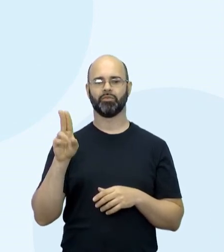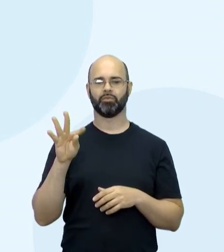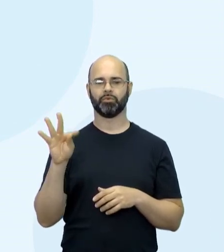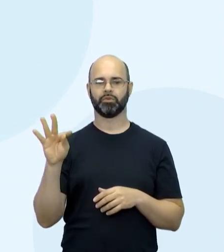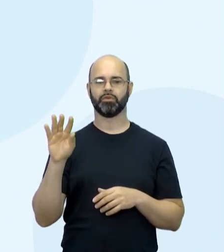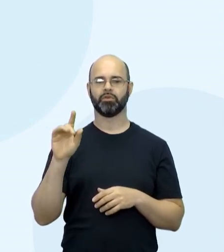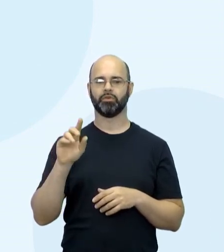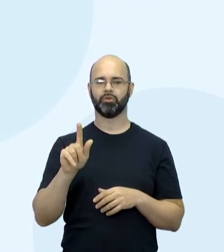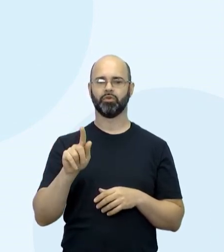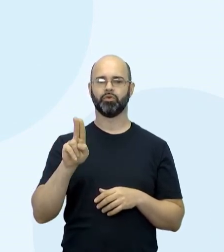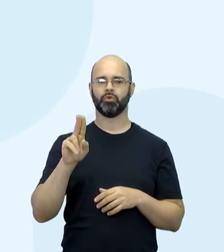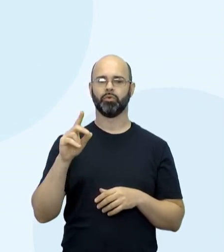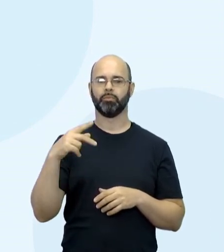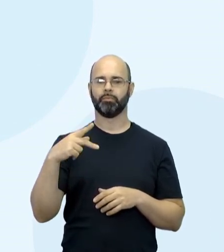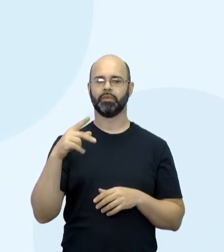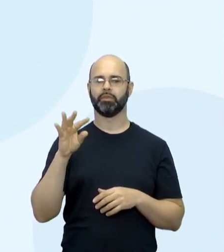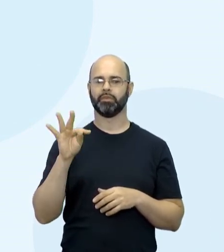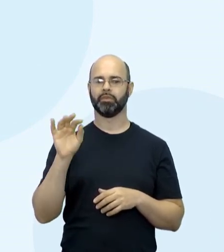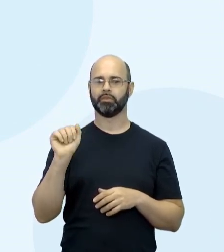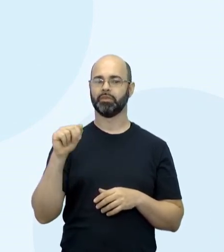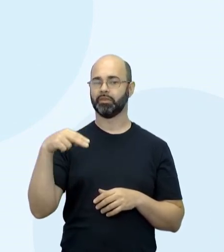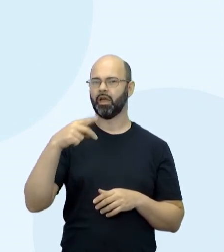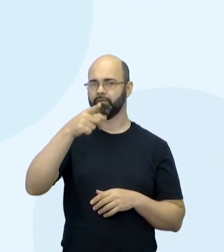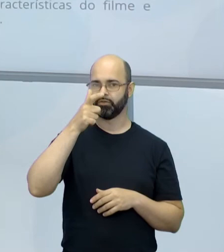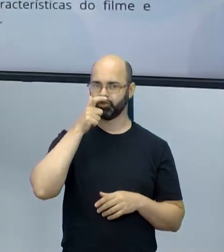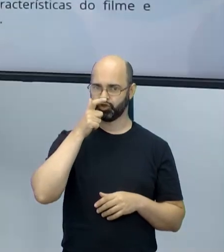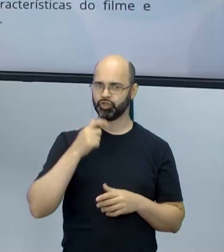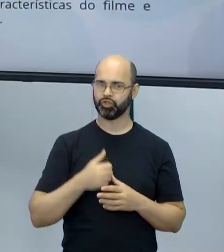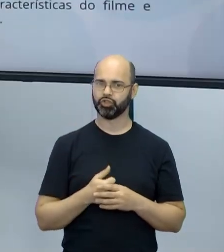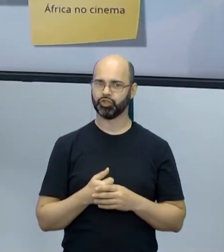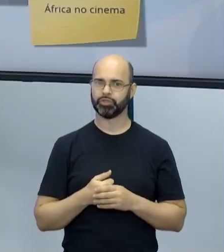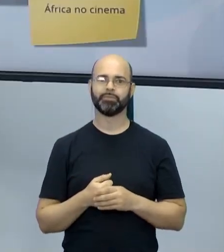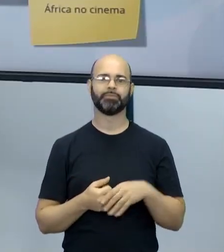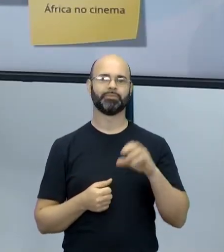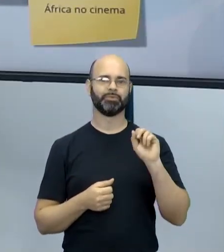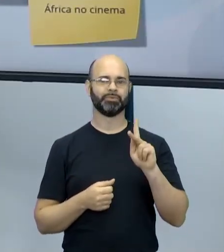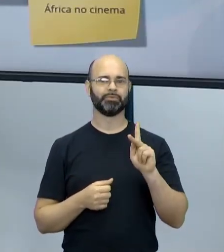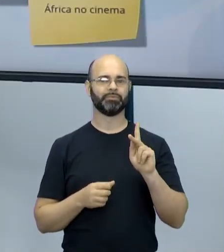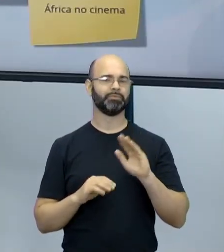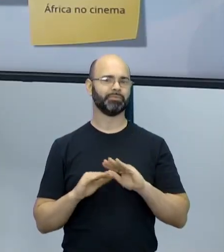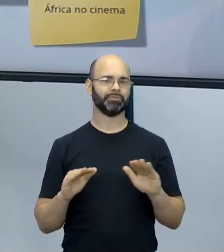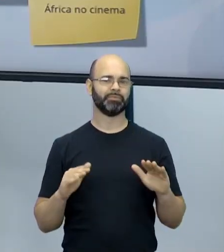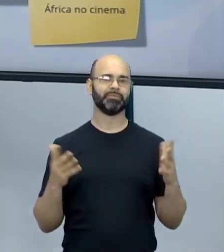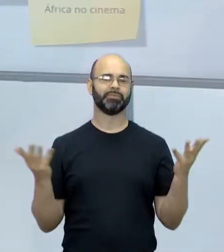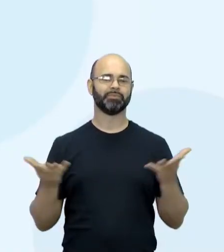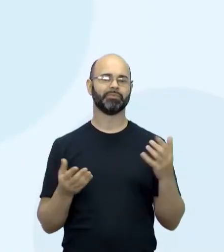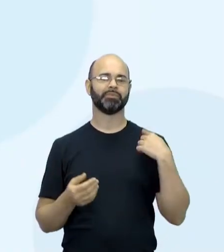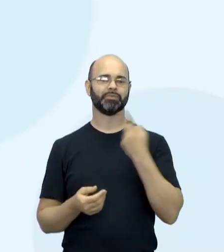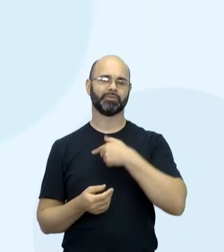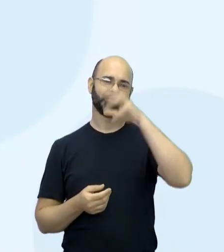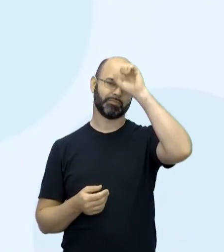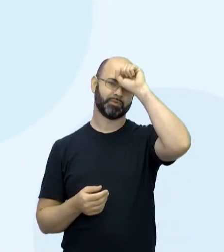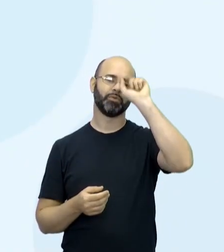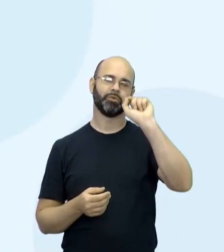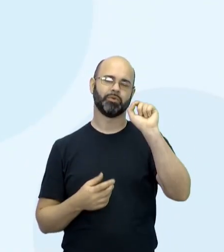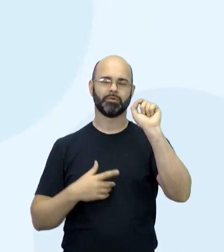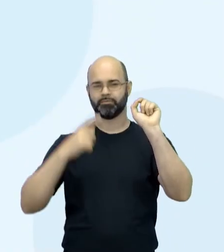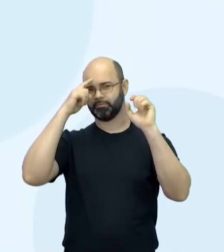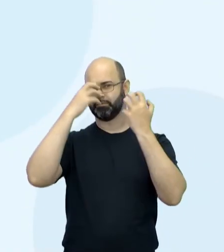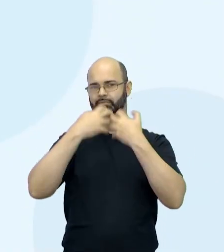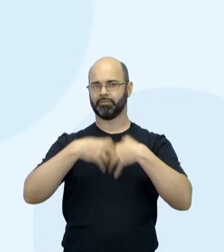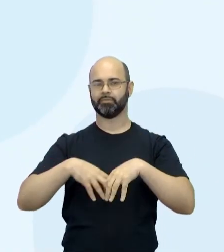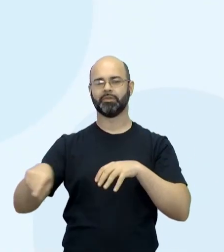acho que é isso aí, tá certo? Então, assista esse terror indiano, certo? E é isto que aprendemos hoje. Refletimos sobre as diferentes